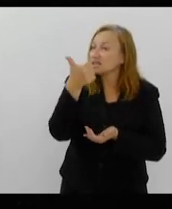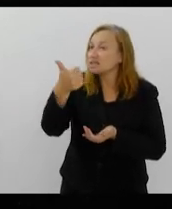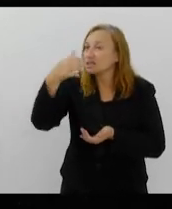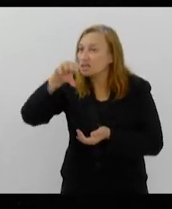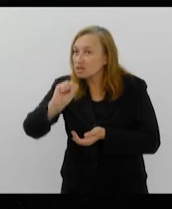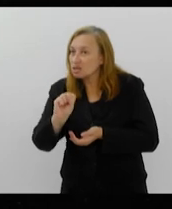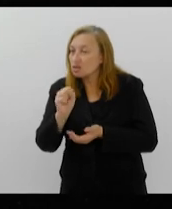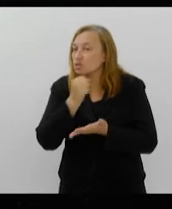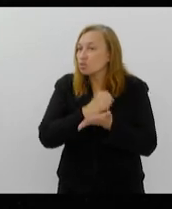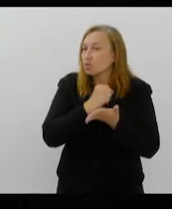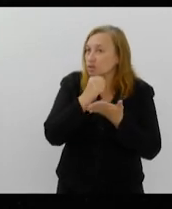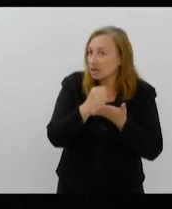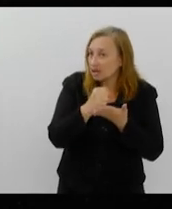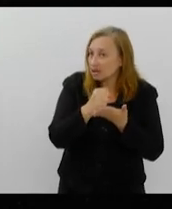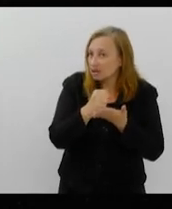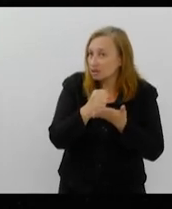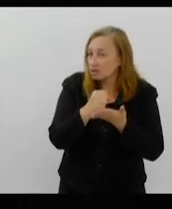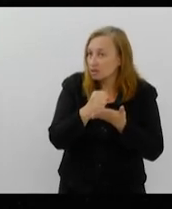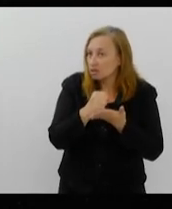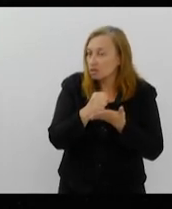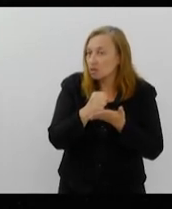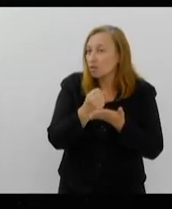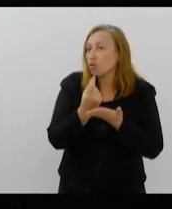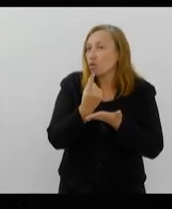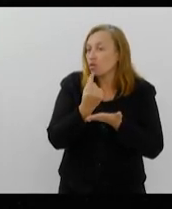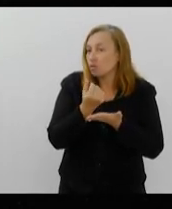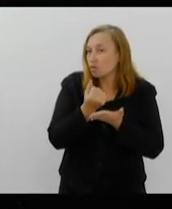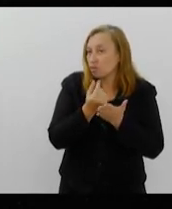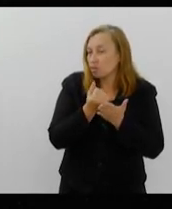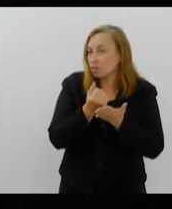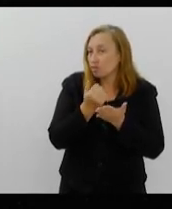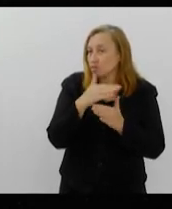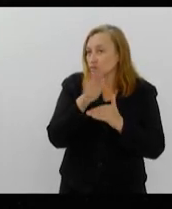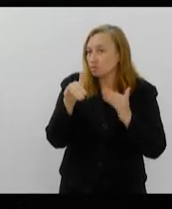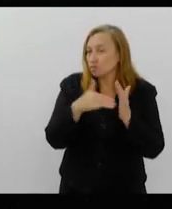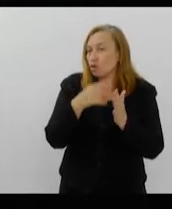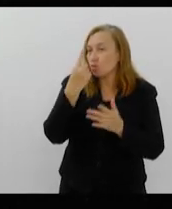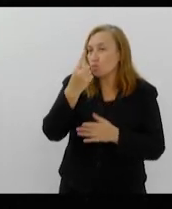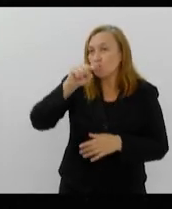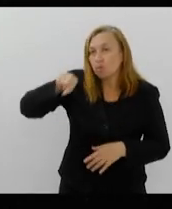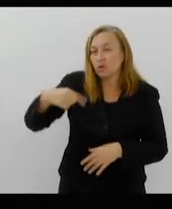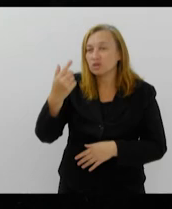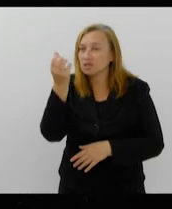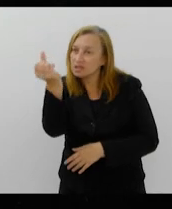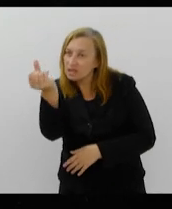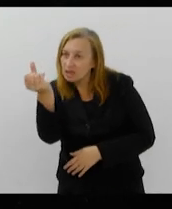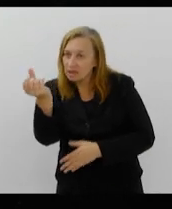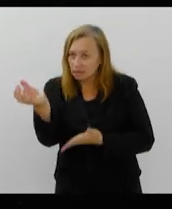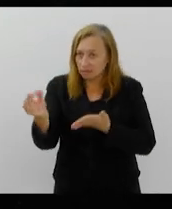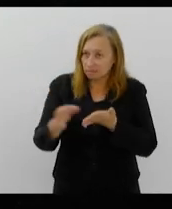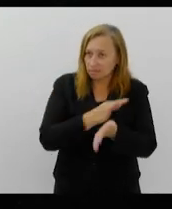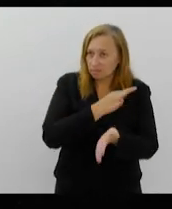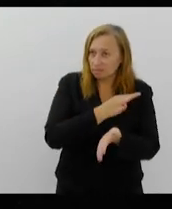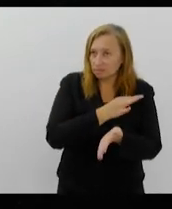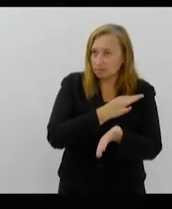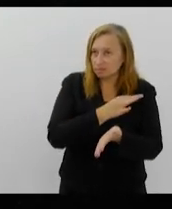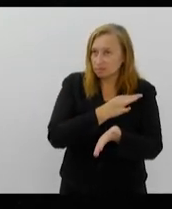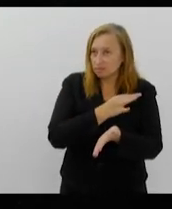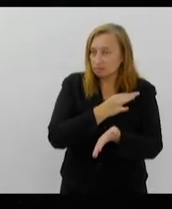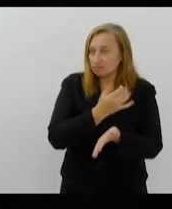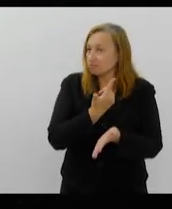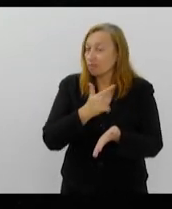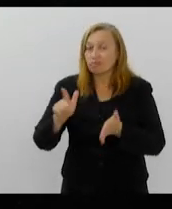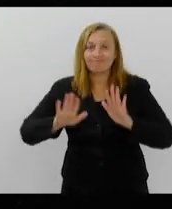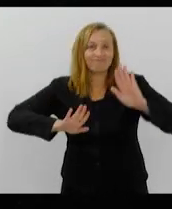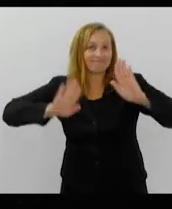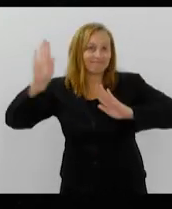618 contratos com valor global de 1,6 foram assinados sem